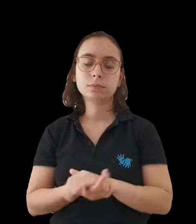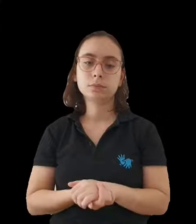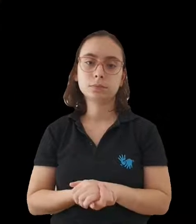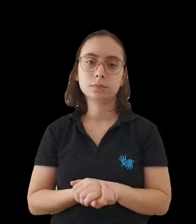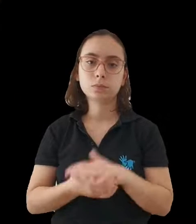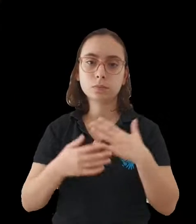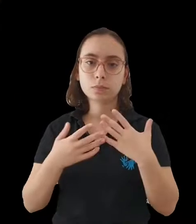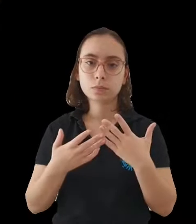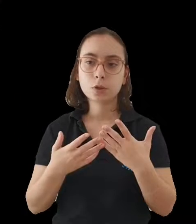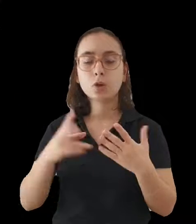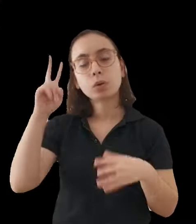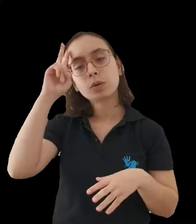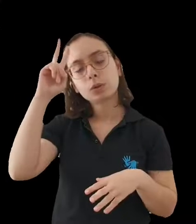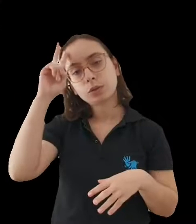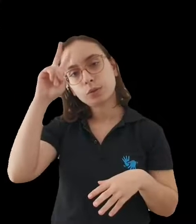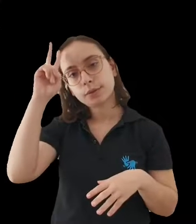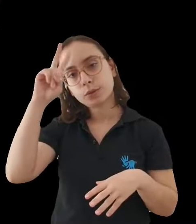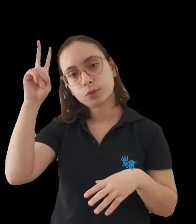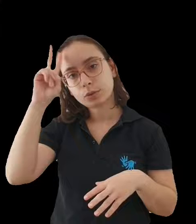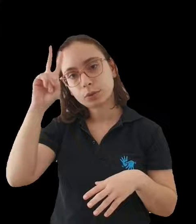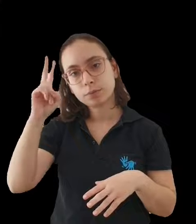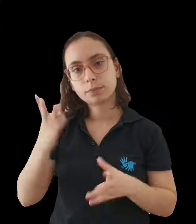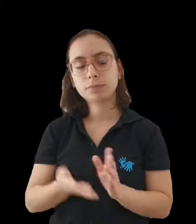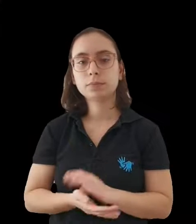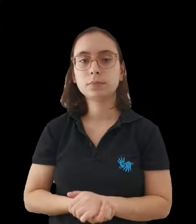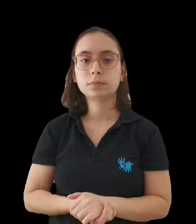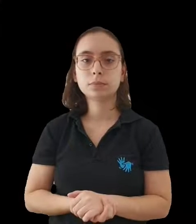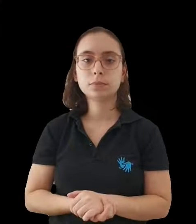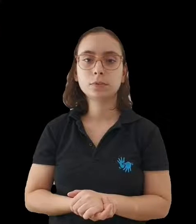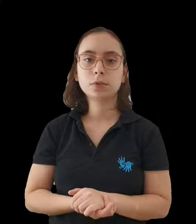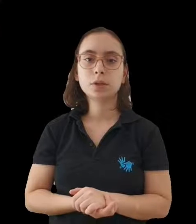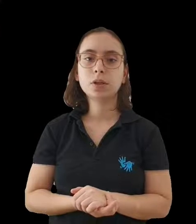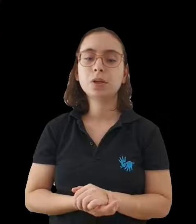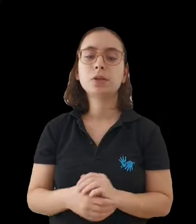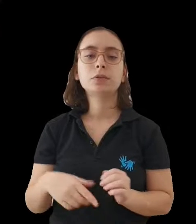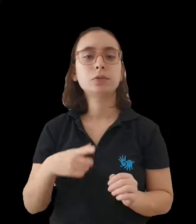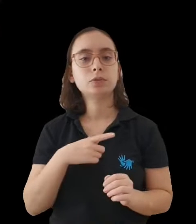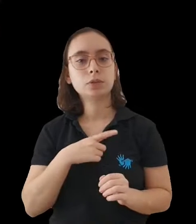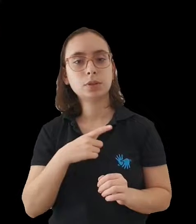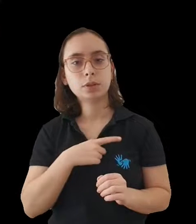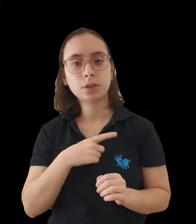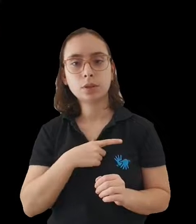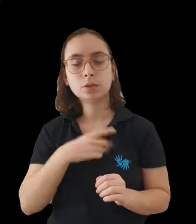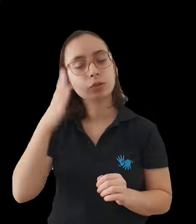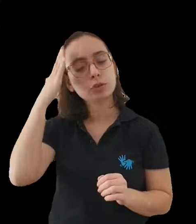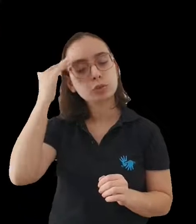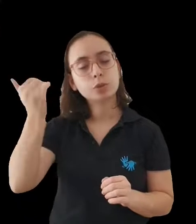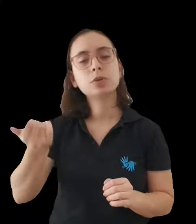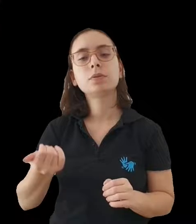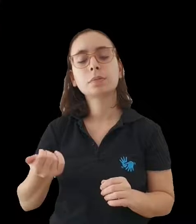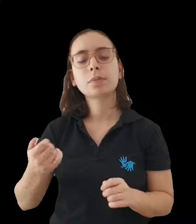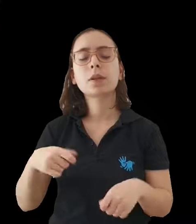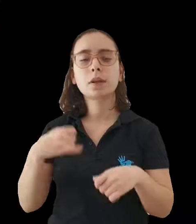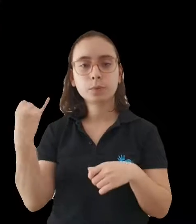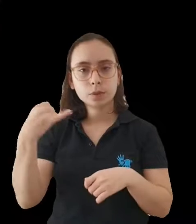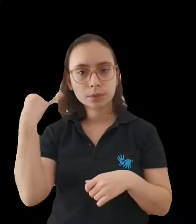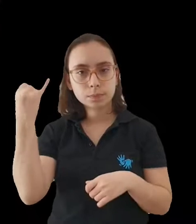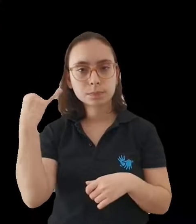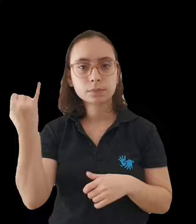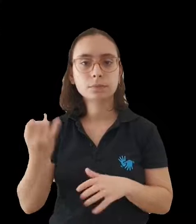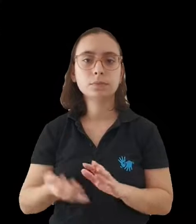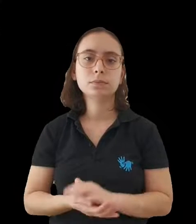contador de história não tem como desprezar os seus próprios saberes, né? O que eu falei um pouco antes. Então,